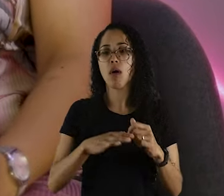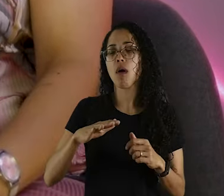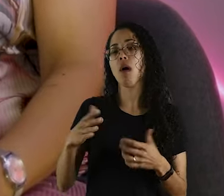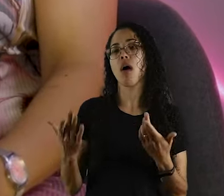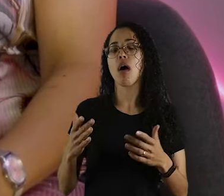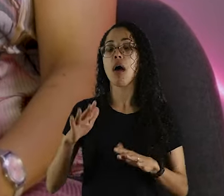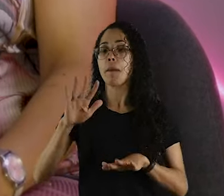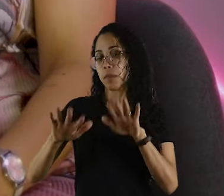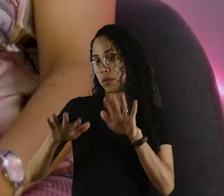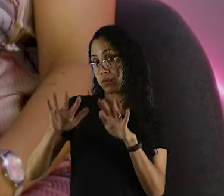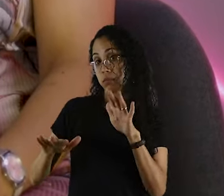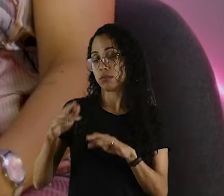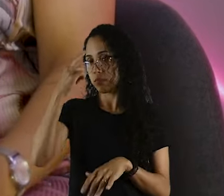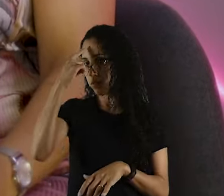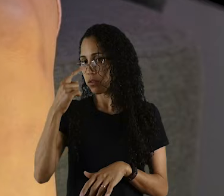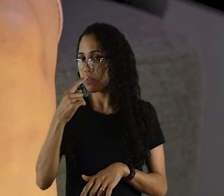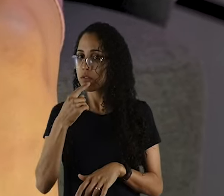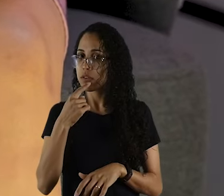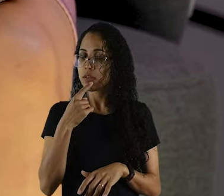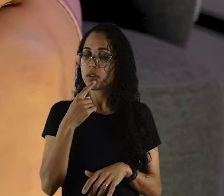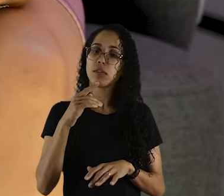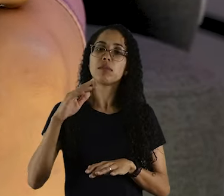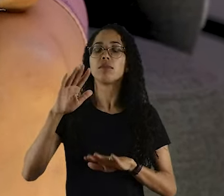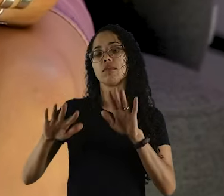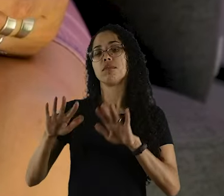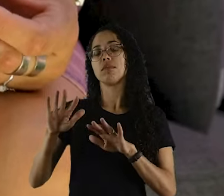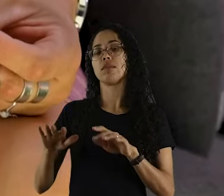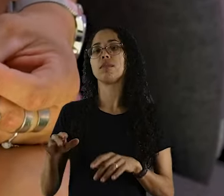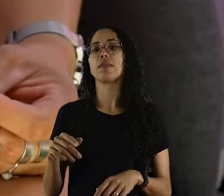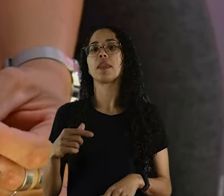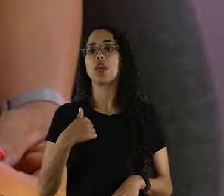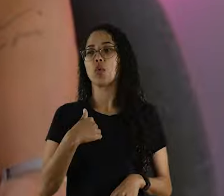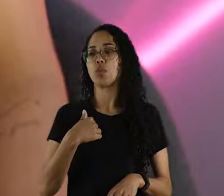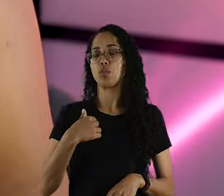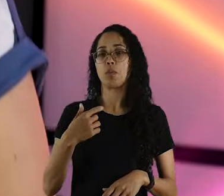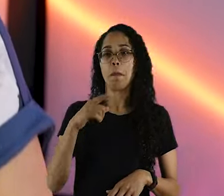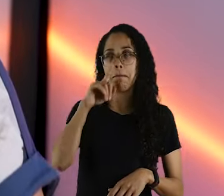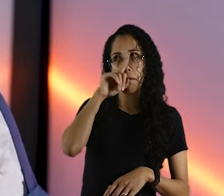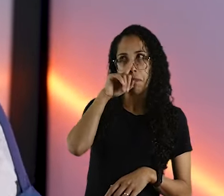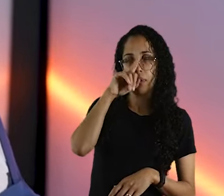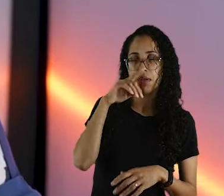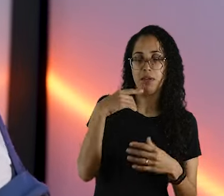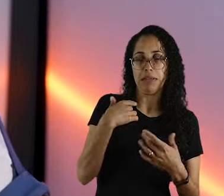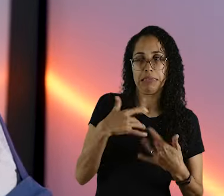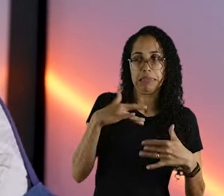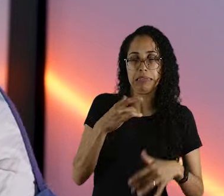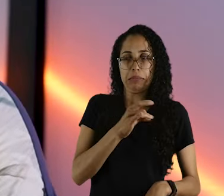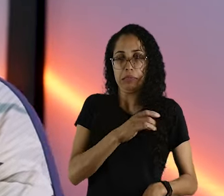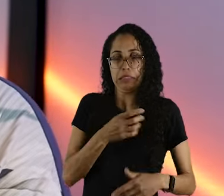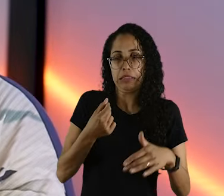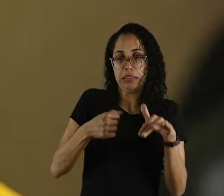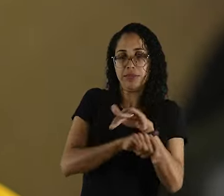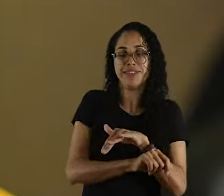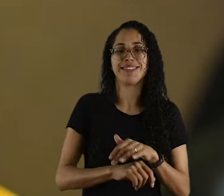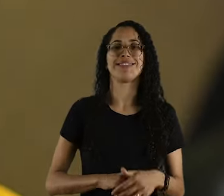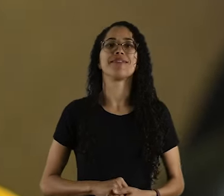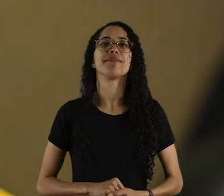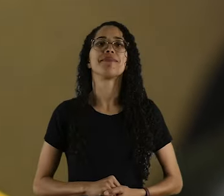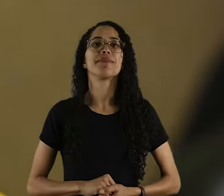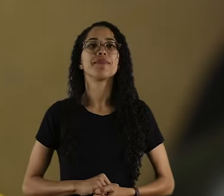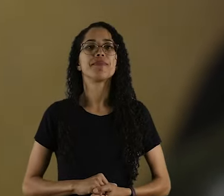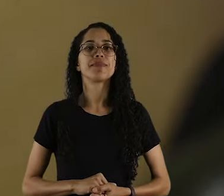moderado. Isso. O meu é conservador, acho que é, porque tenho medo de investir. Uma coisa